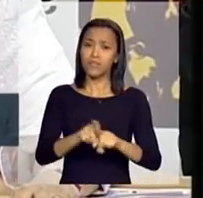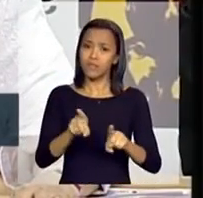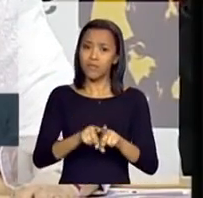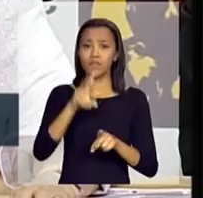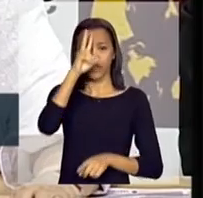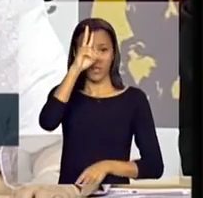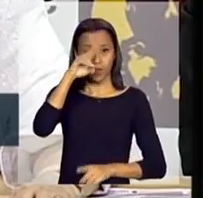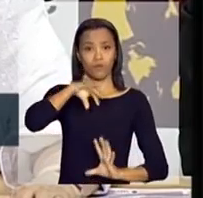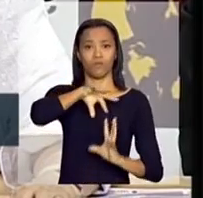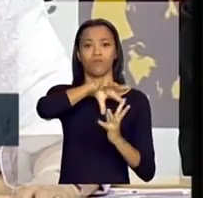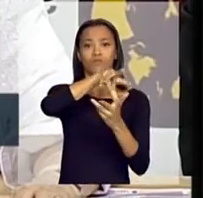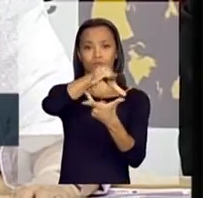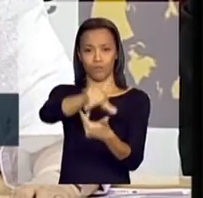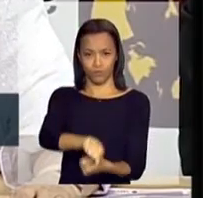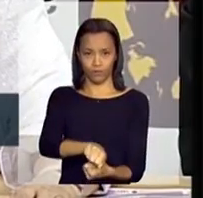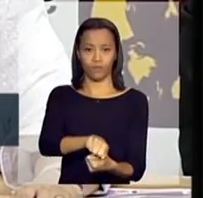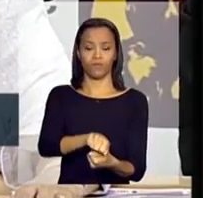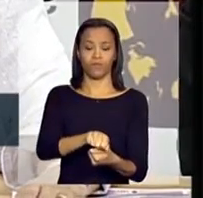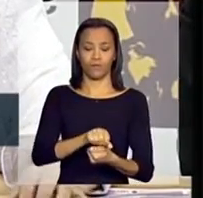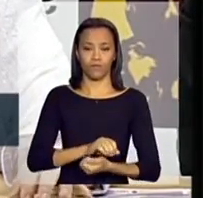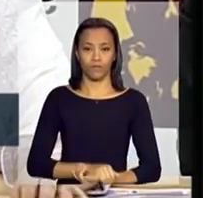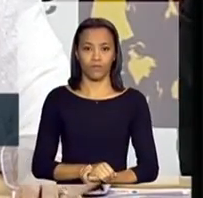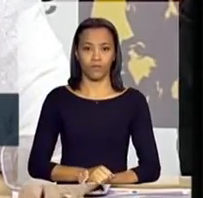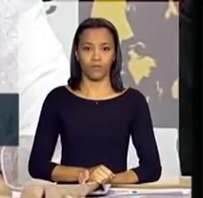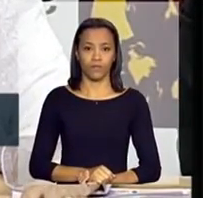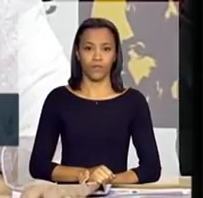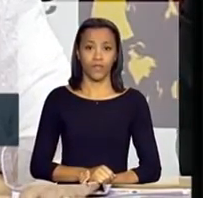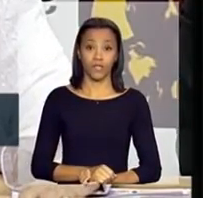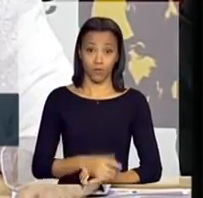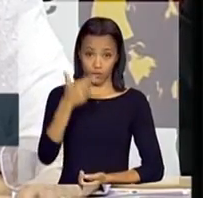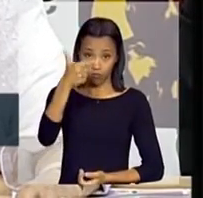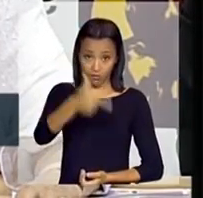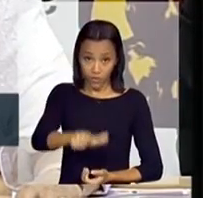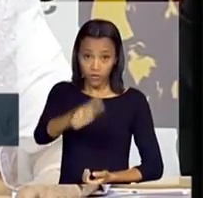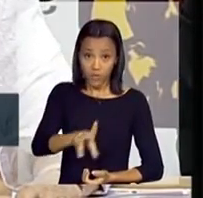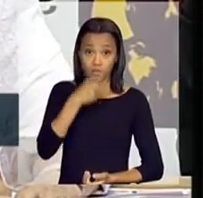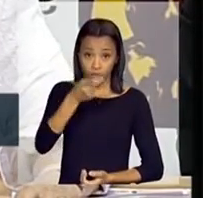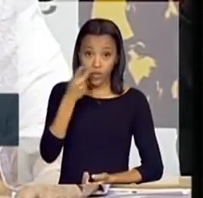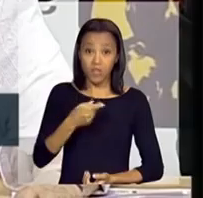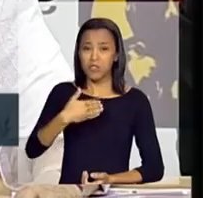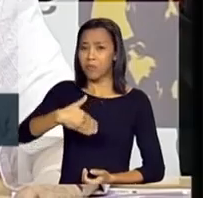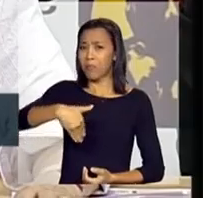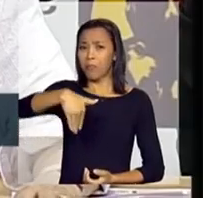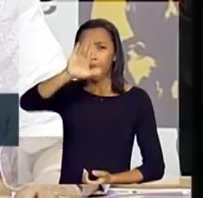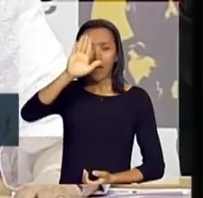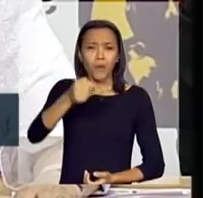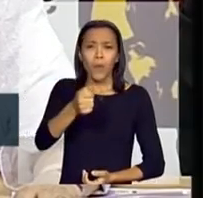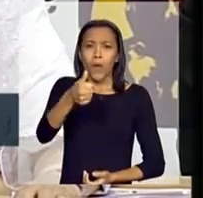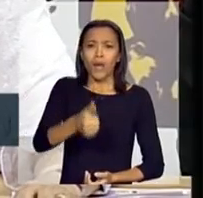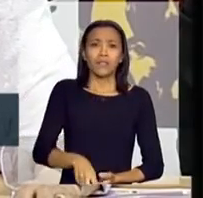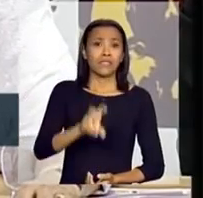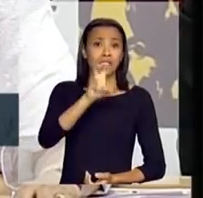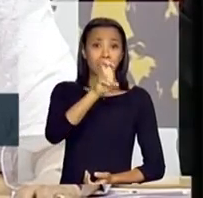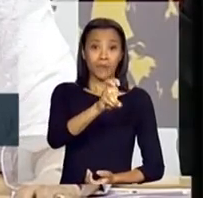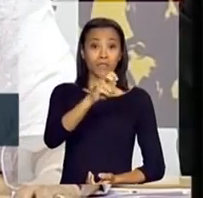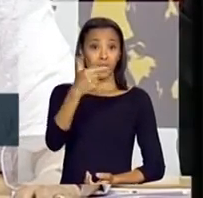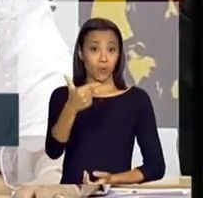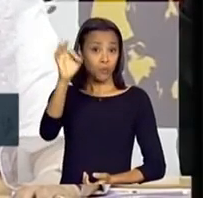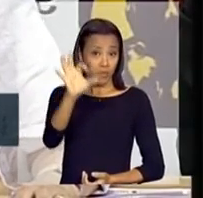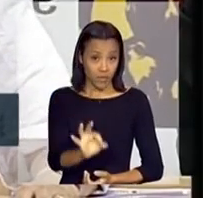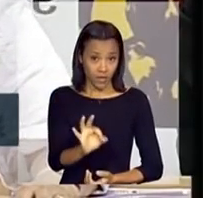mundo, na história do planeta, né? Repito, somos quase 52% da